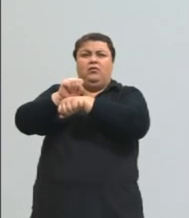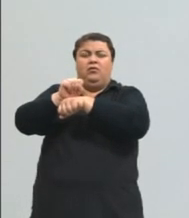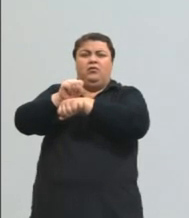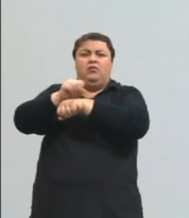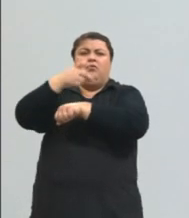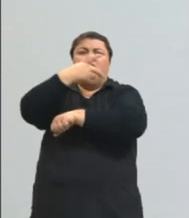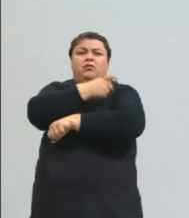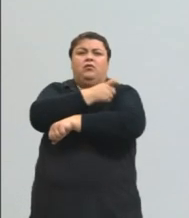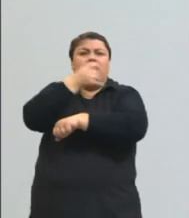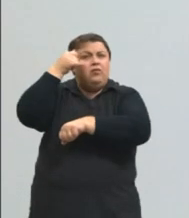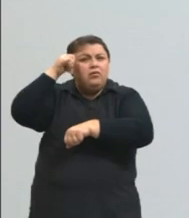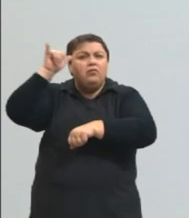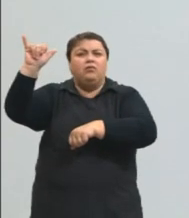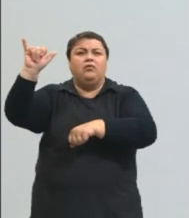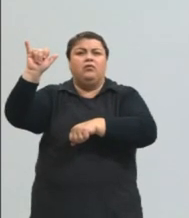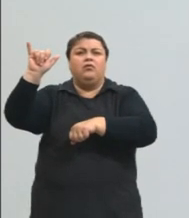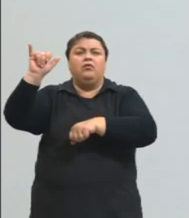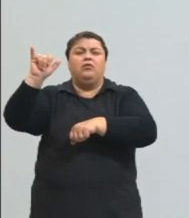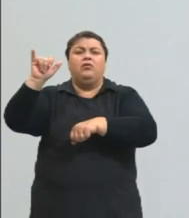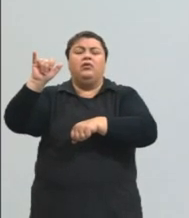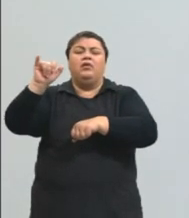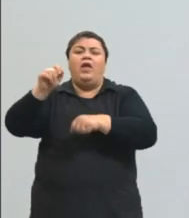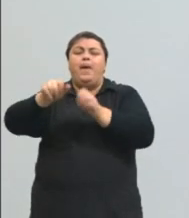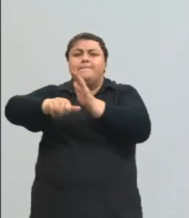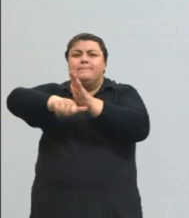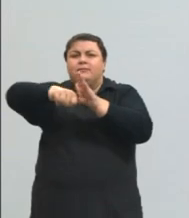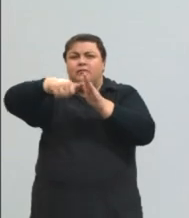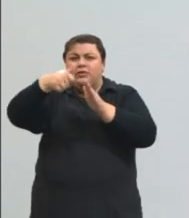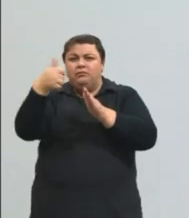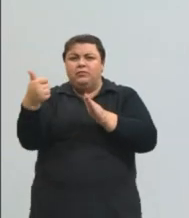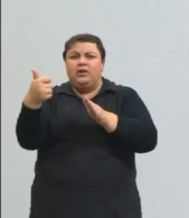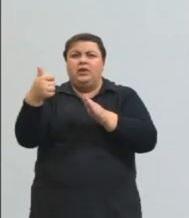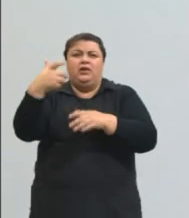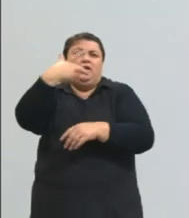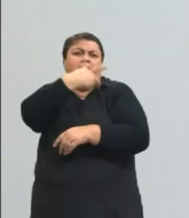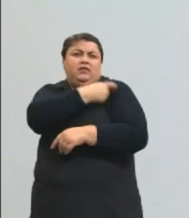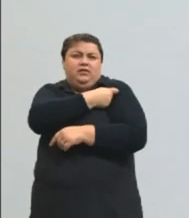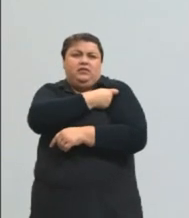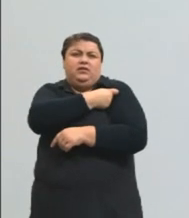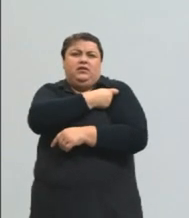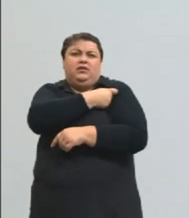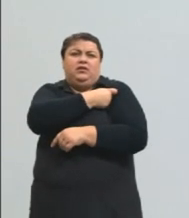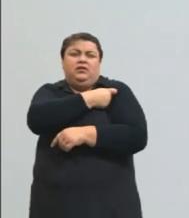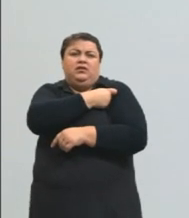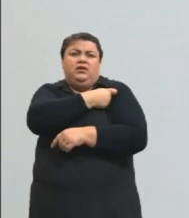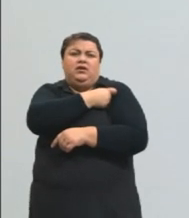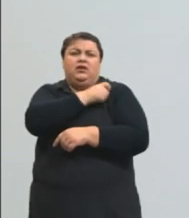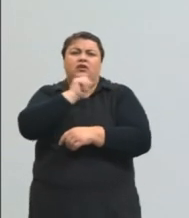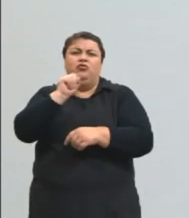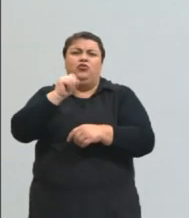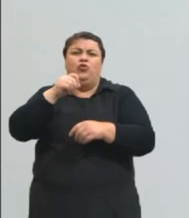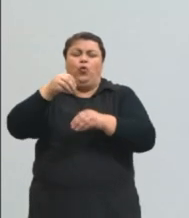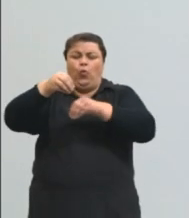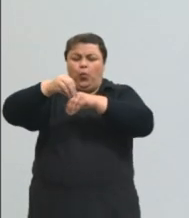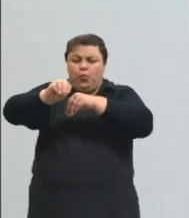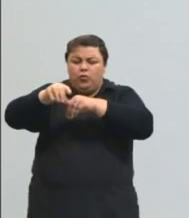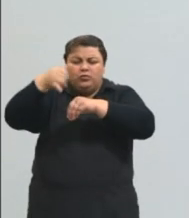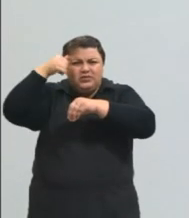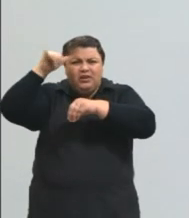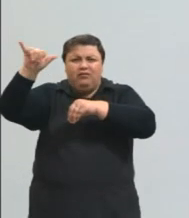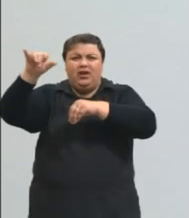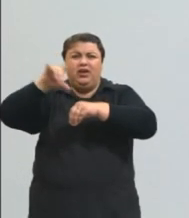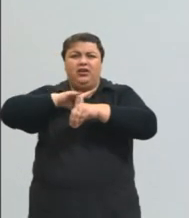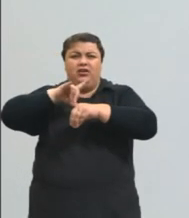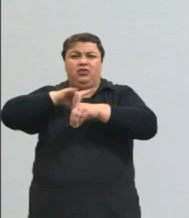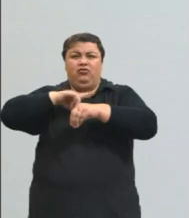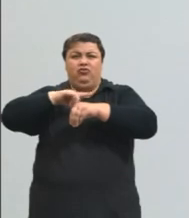vaca, né, que é a vacina raiz, né, a vacina raiz que é ali direto, né, tirou ali o pus da vaca contaminada,